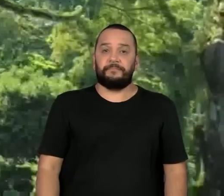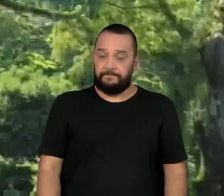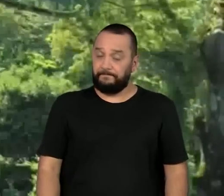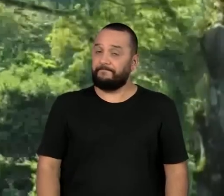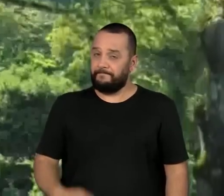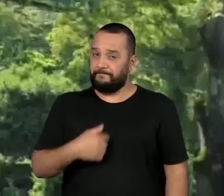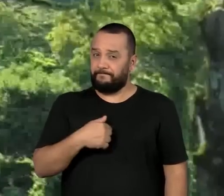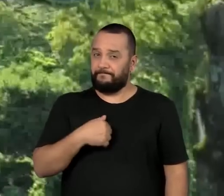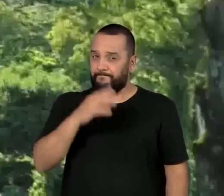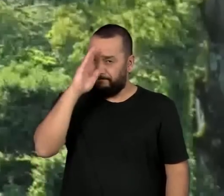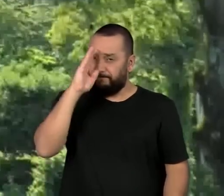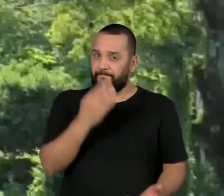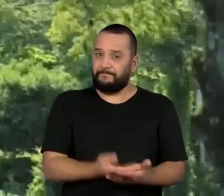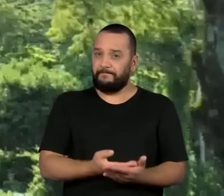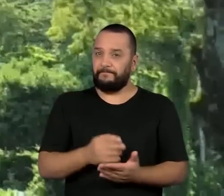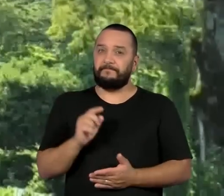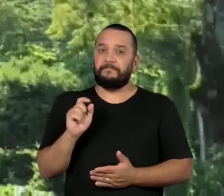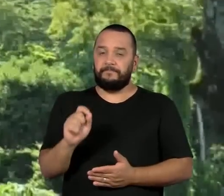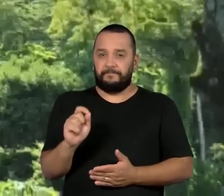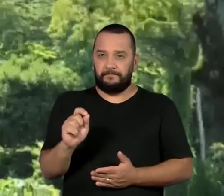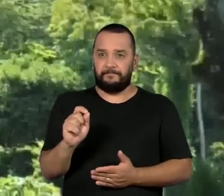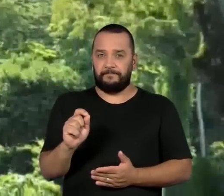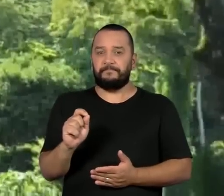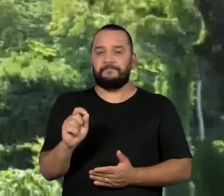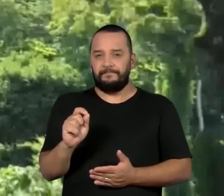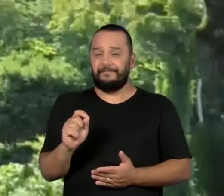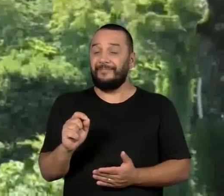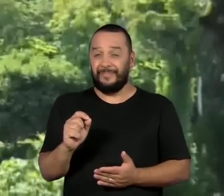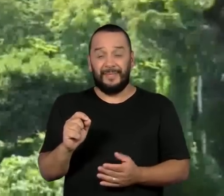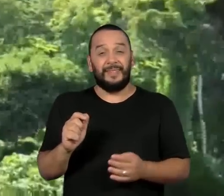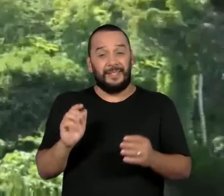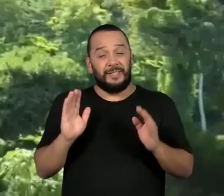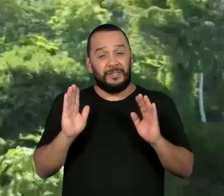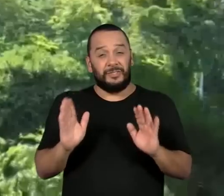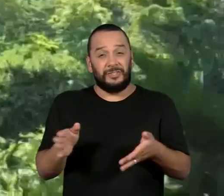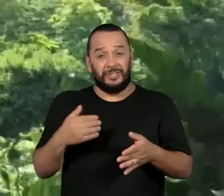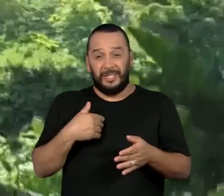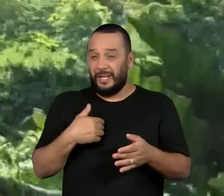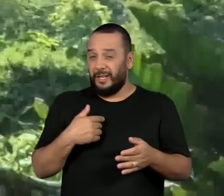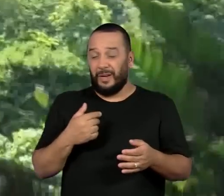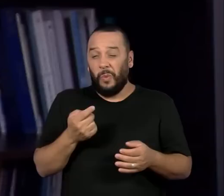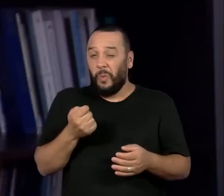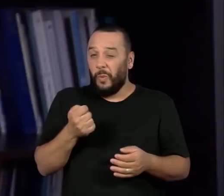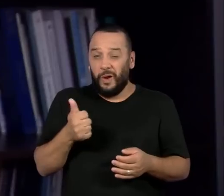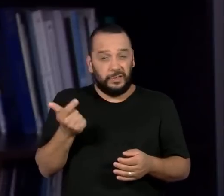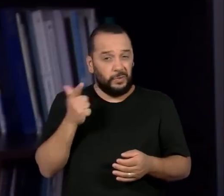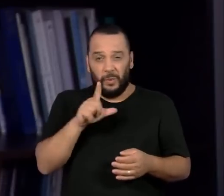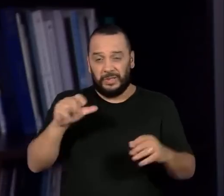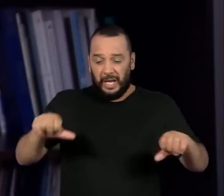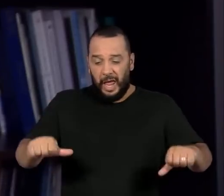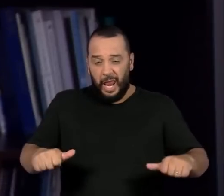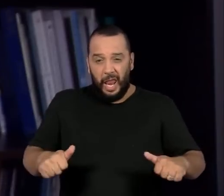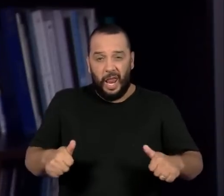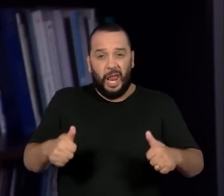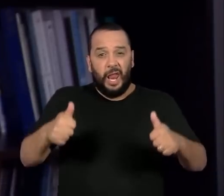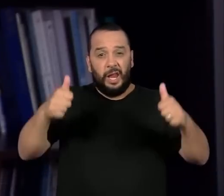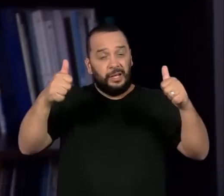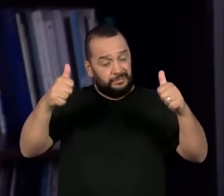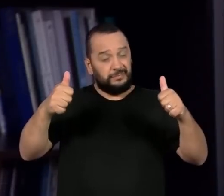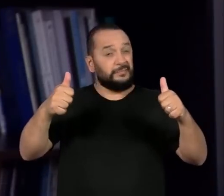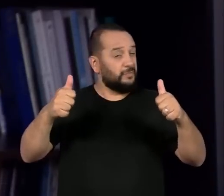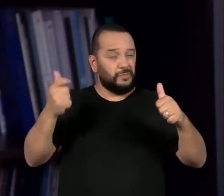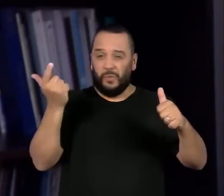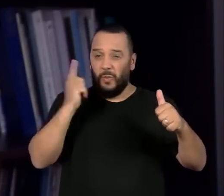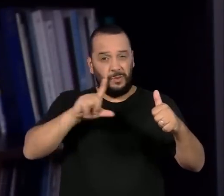Sem dúvida, nós estamos muito próximos do ponto de não retorno. Há alguns